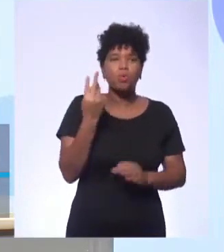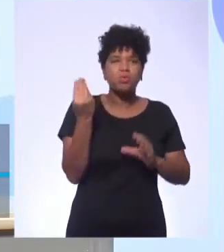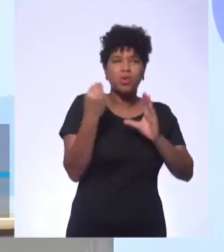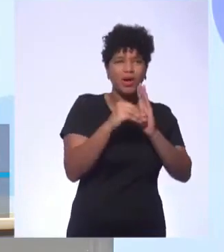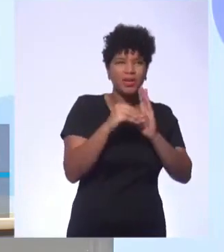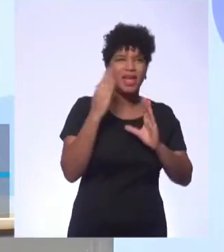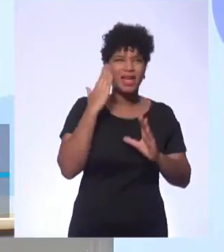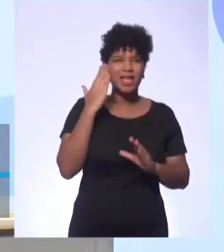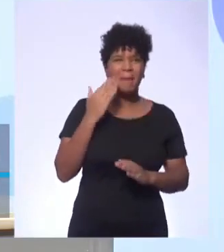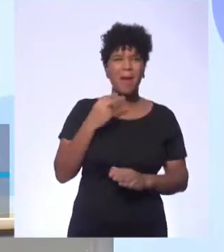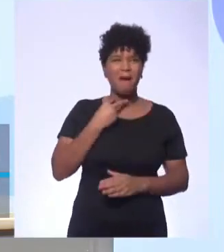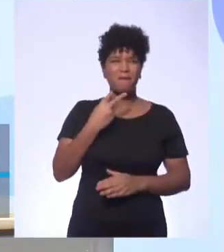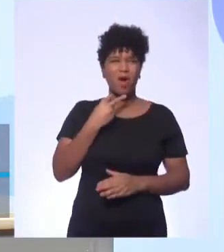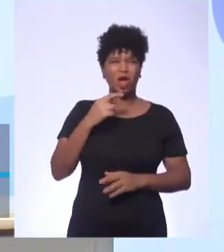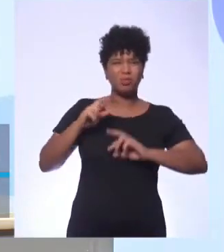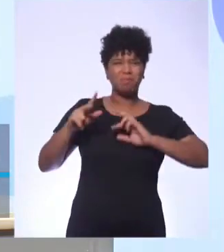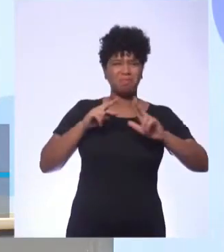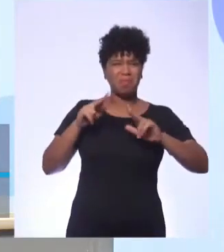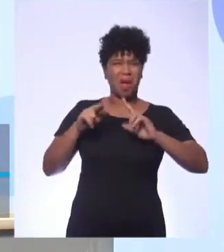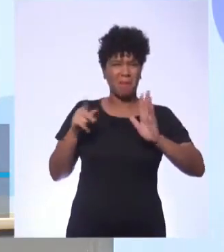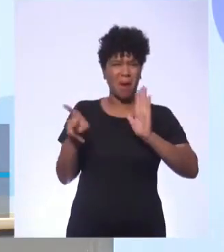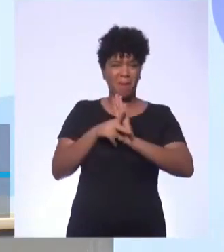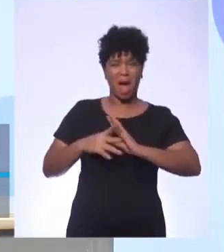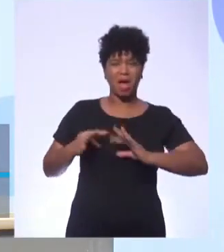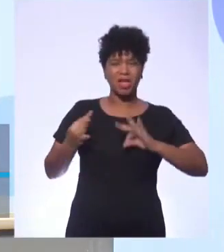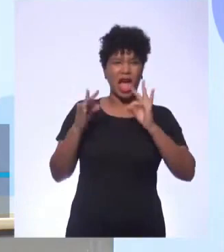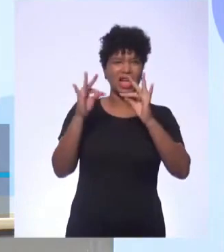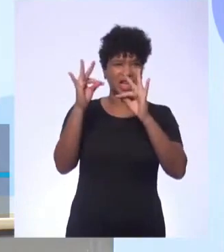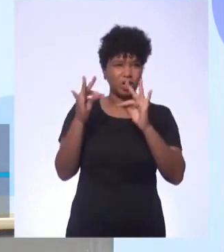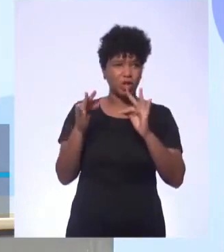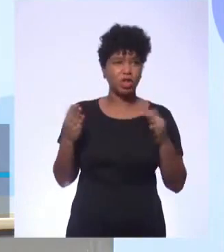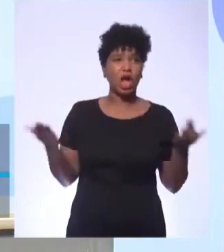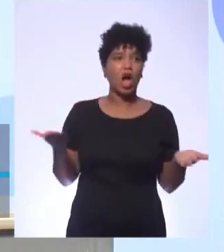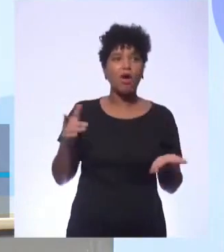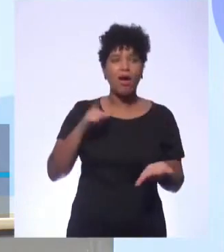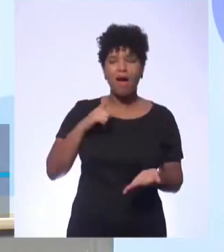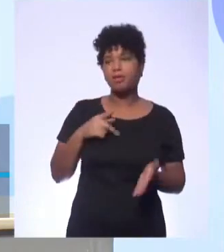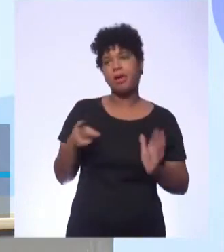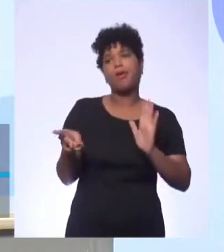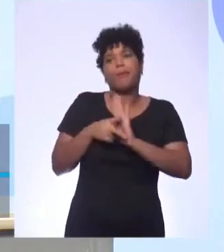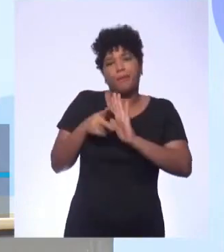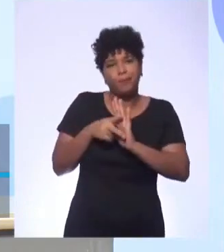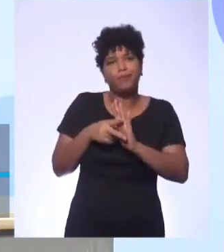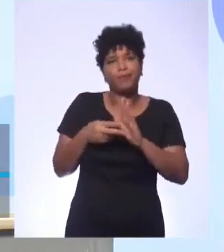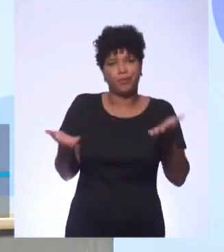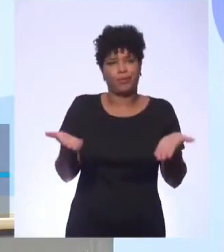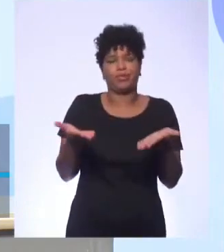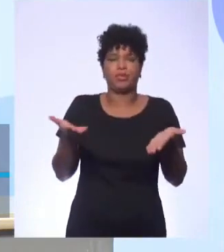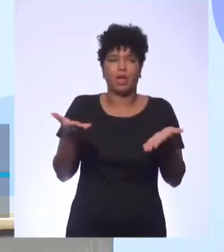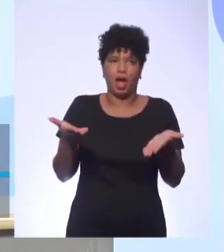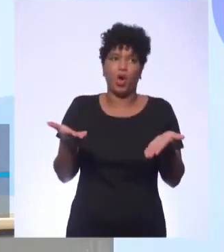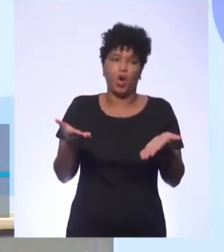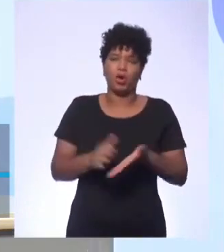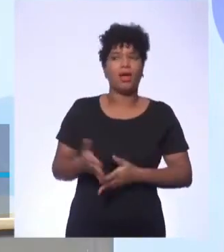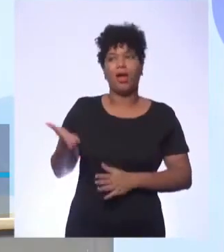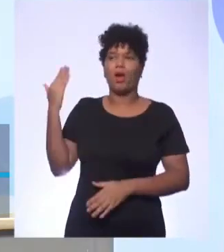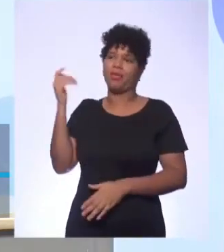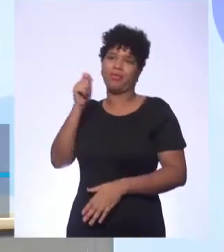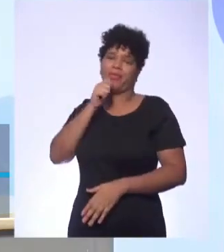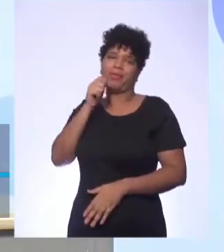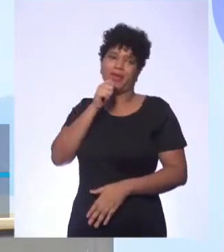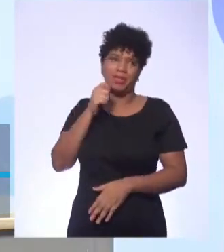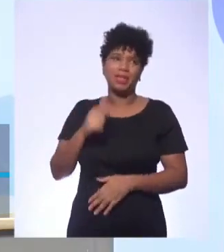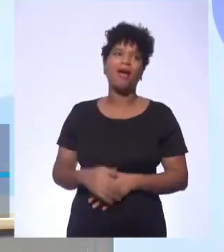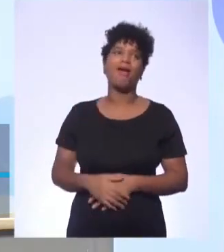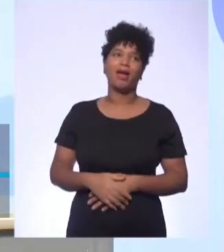a voz, sabe, com essa característica da tecnologia na própria voz do cantor. É uma coisa bem e atual, né, que tem a ver com a nossa época,